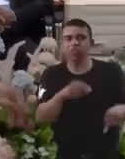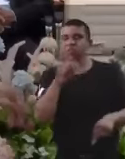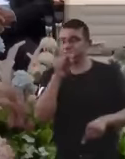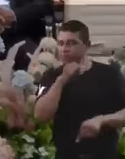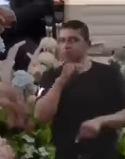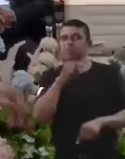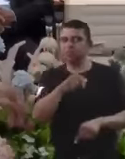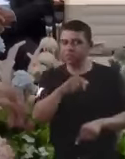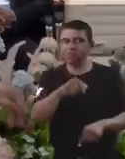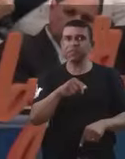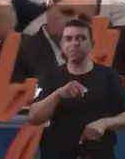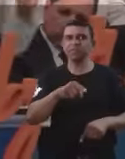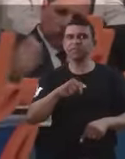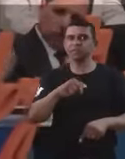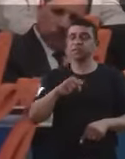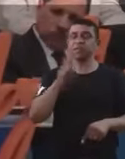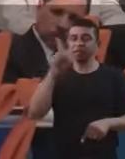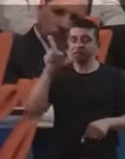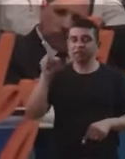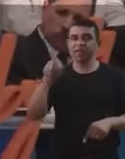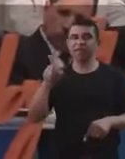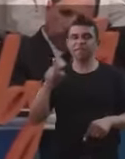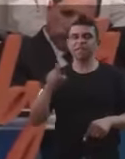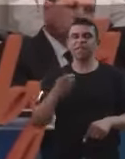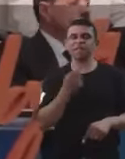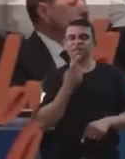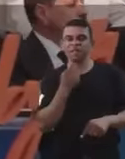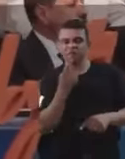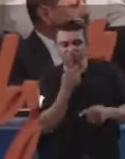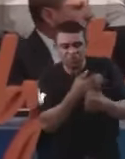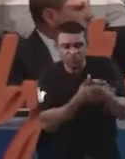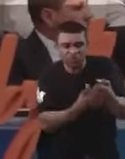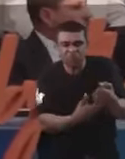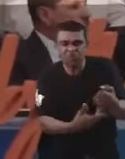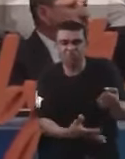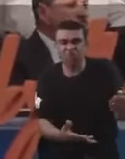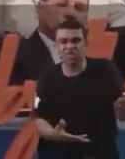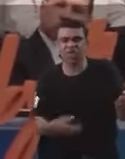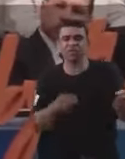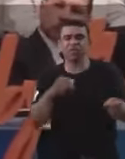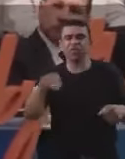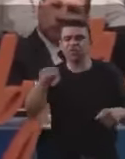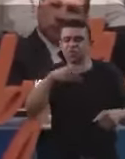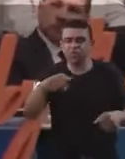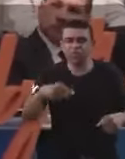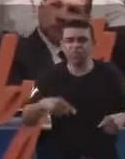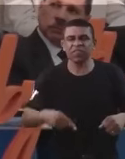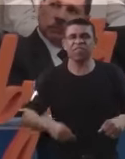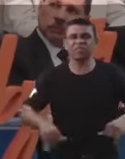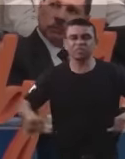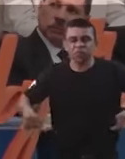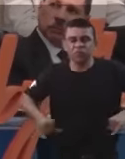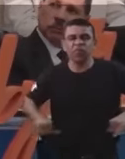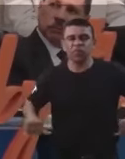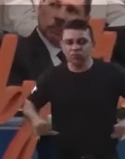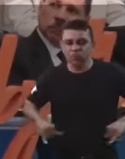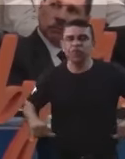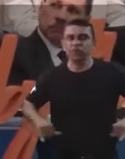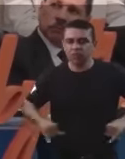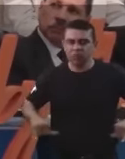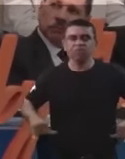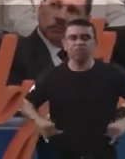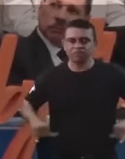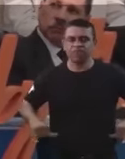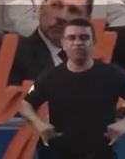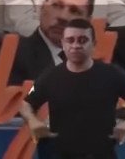O sangue vai escorrer pela canela. Sim, vão tentar alterar a Bíblia. Você tem textos guardados no